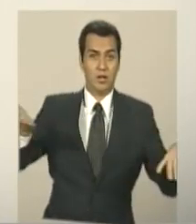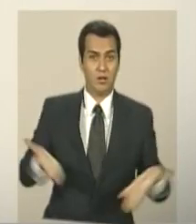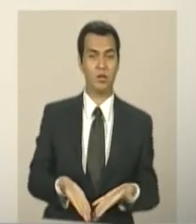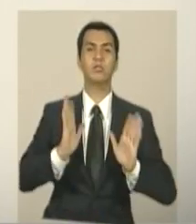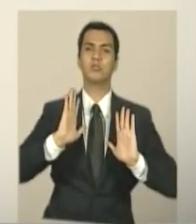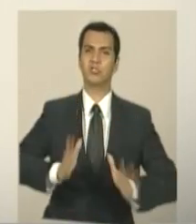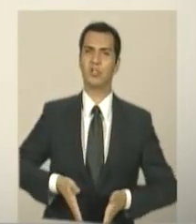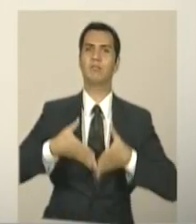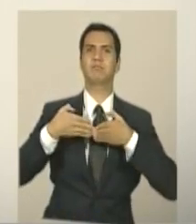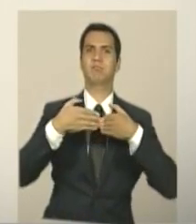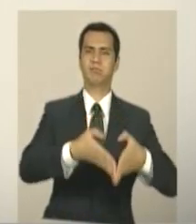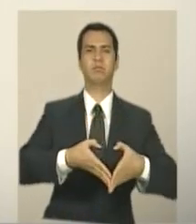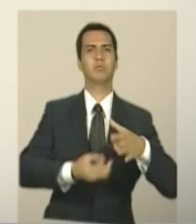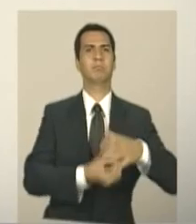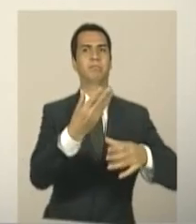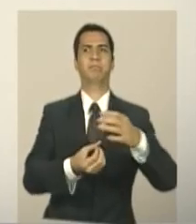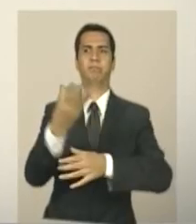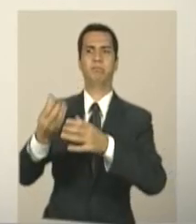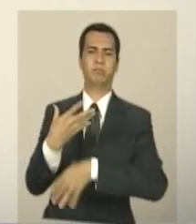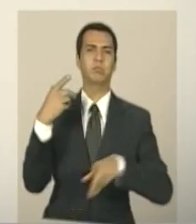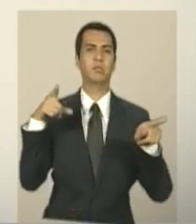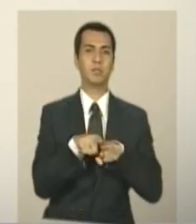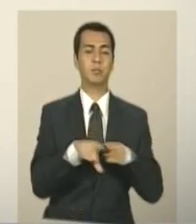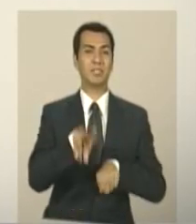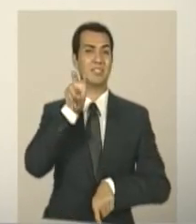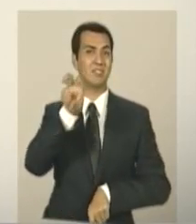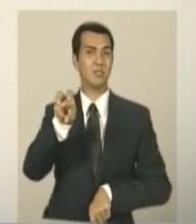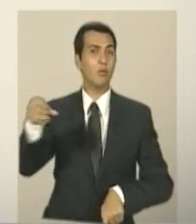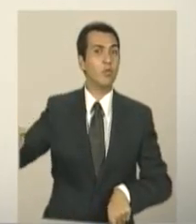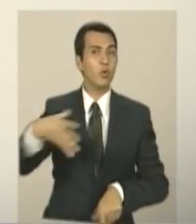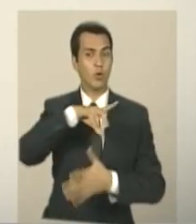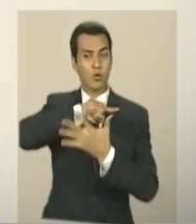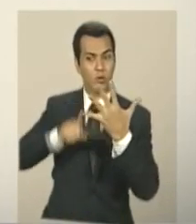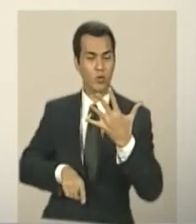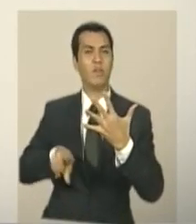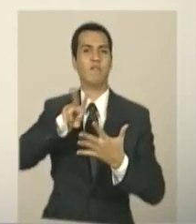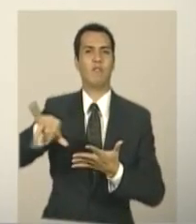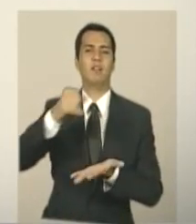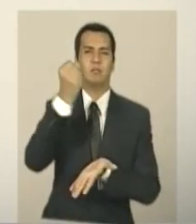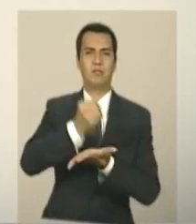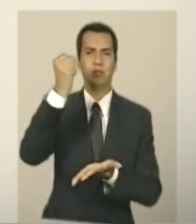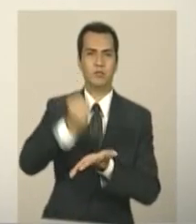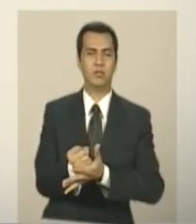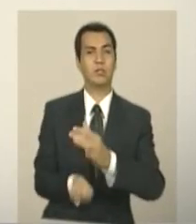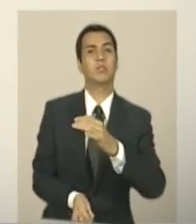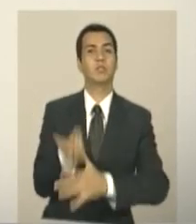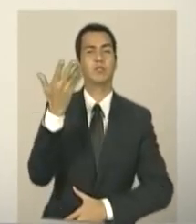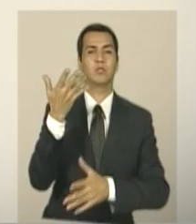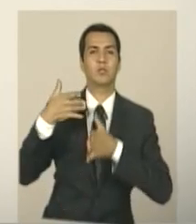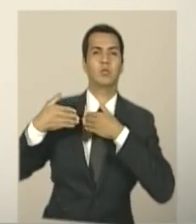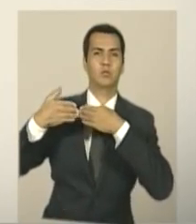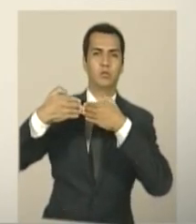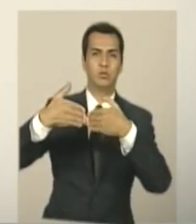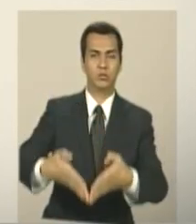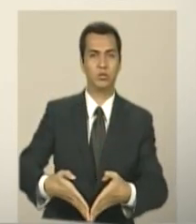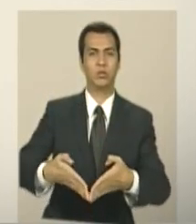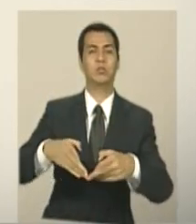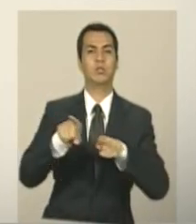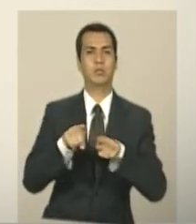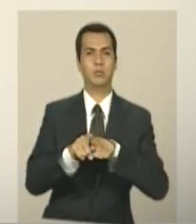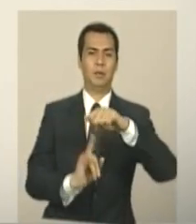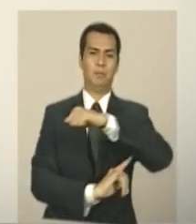cinco novos estaleiros que estão sendo contratados para começar a construir os navios as